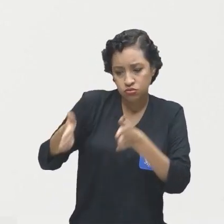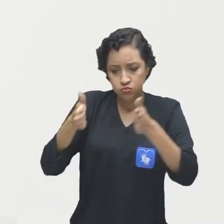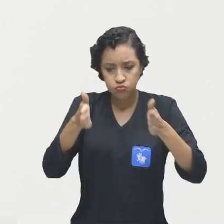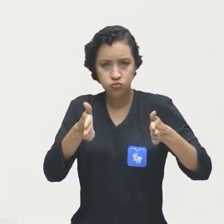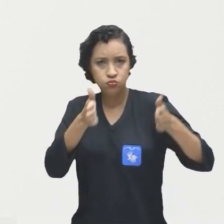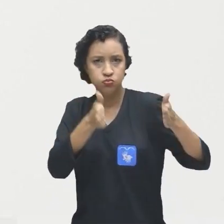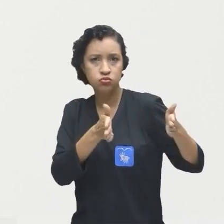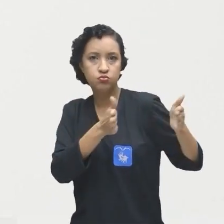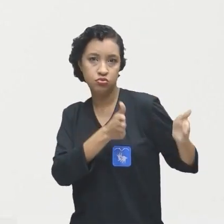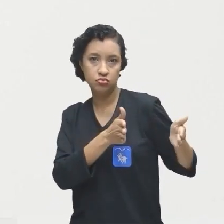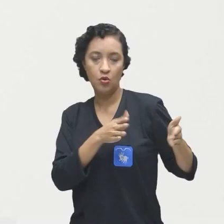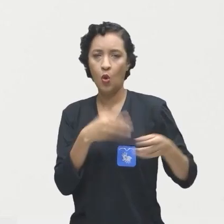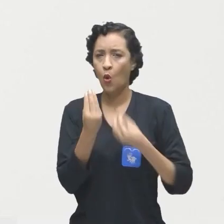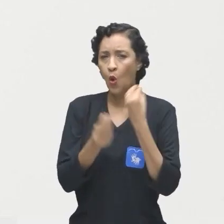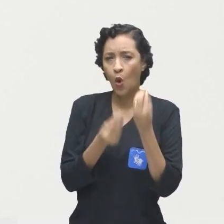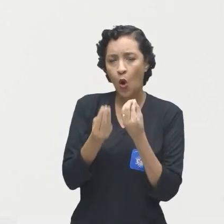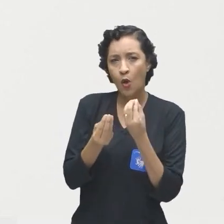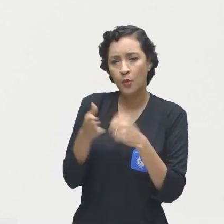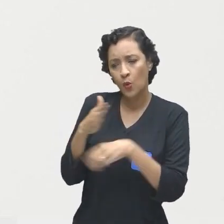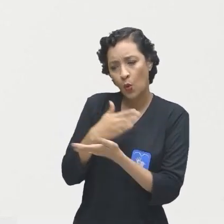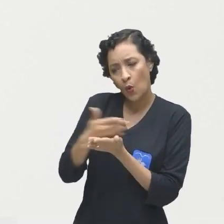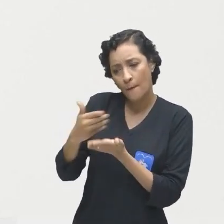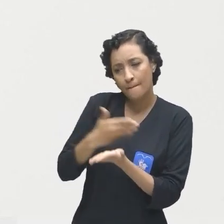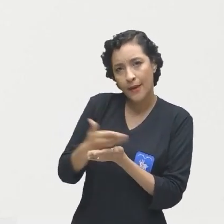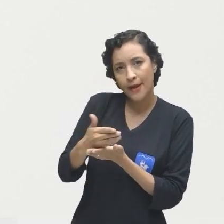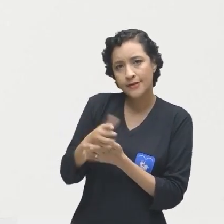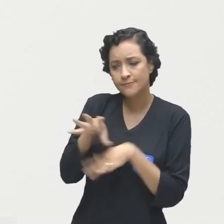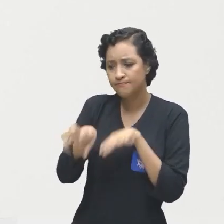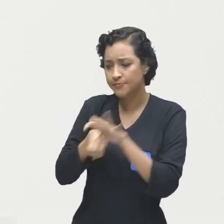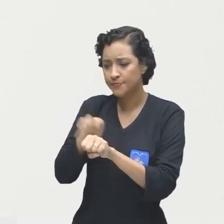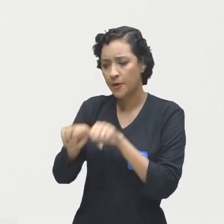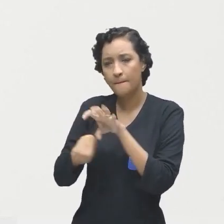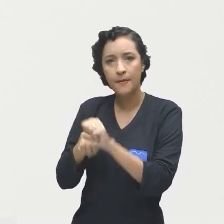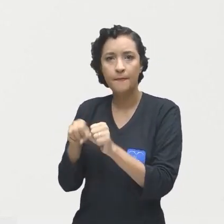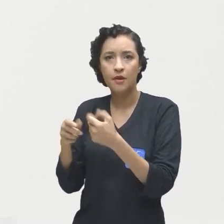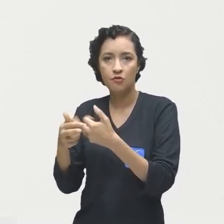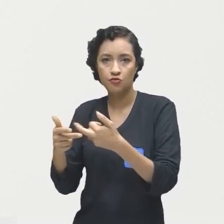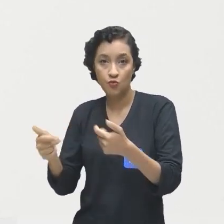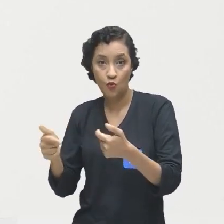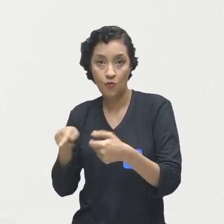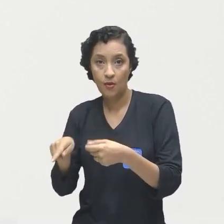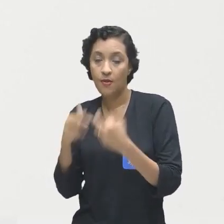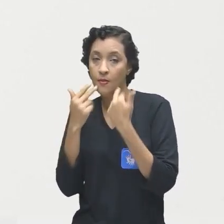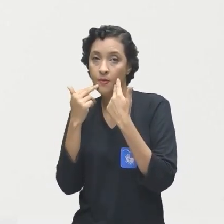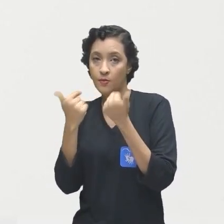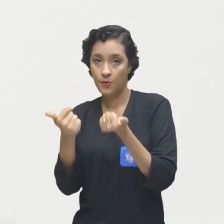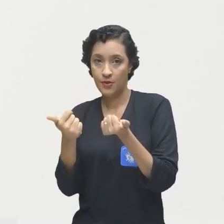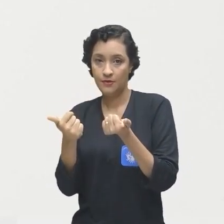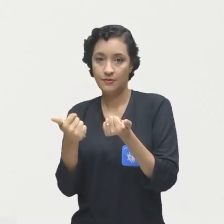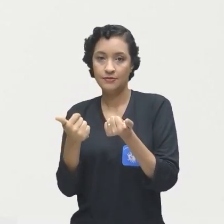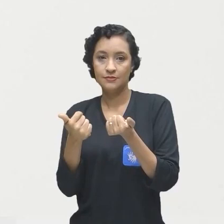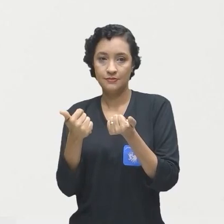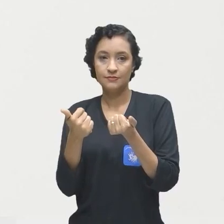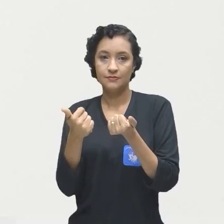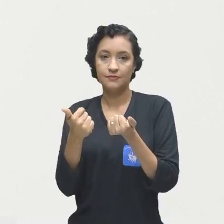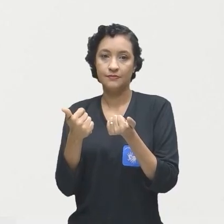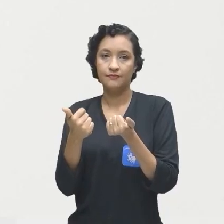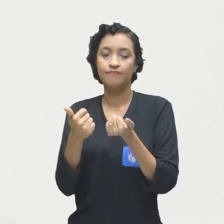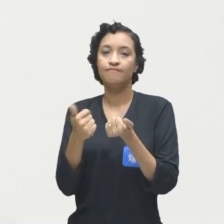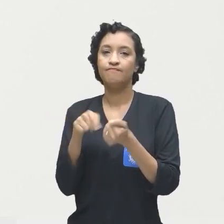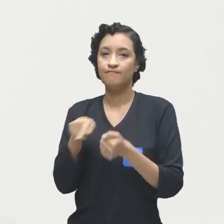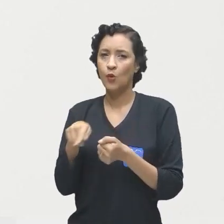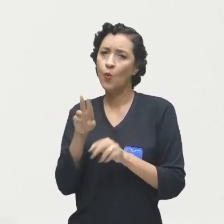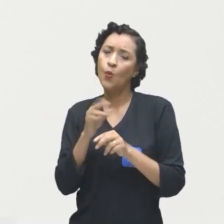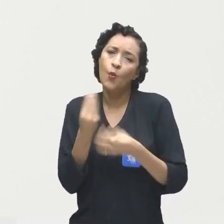a exploração Exploração de quê, crianças? Exploração dos